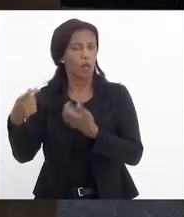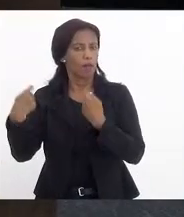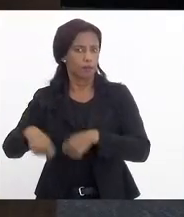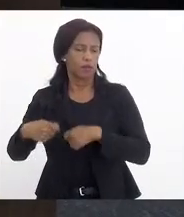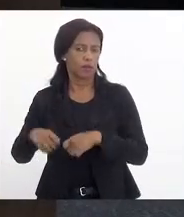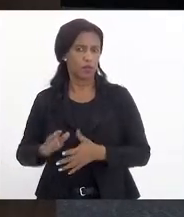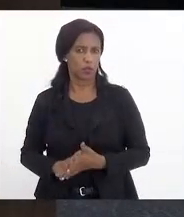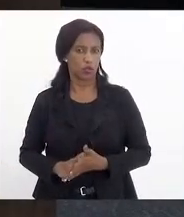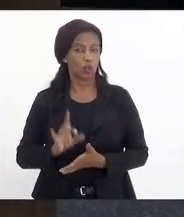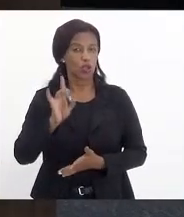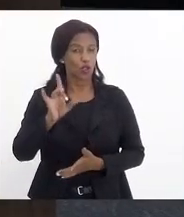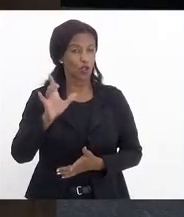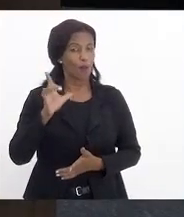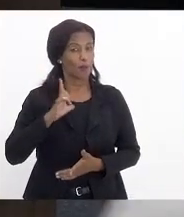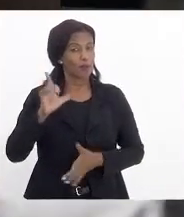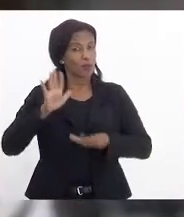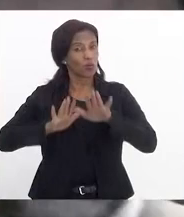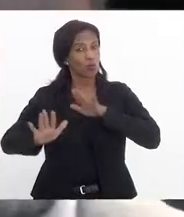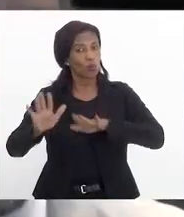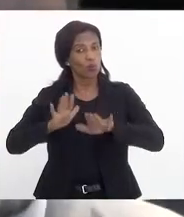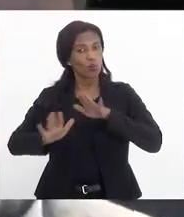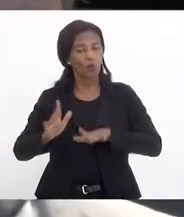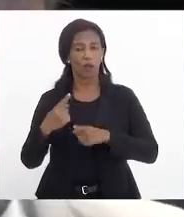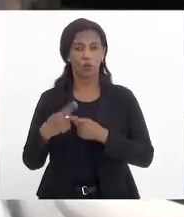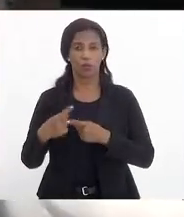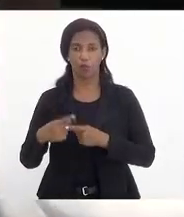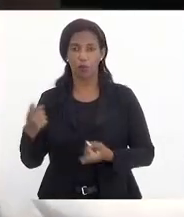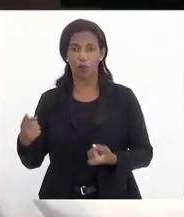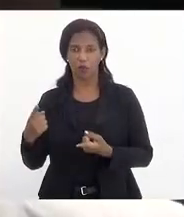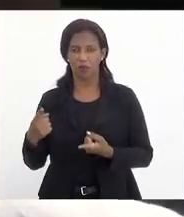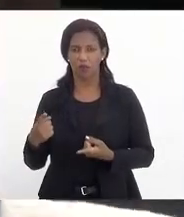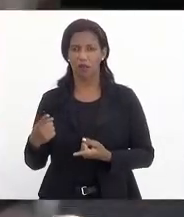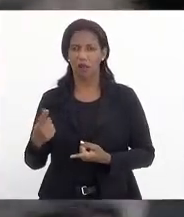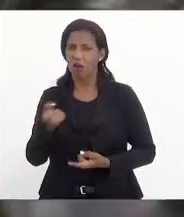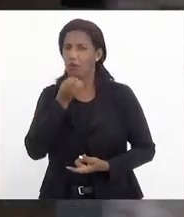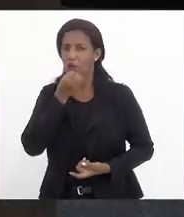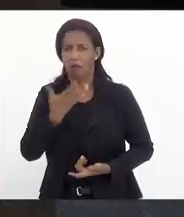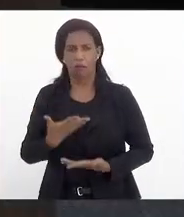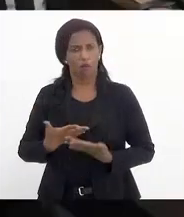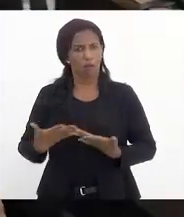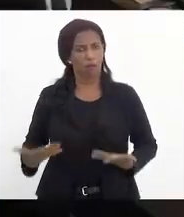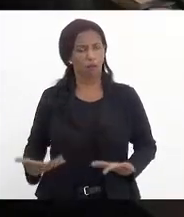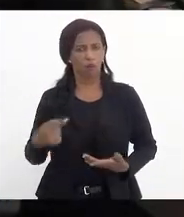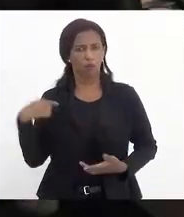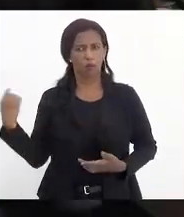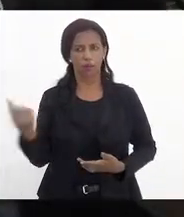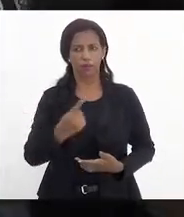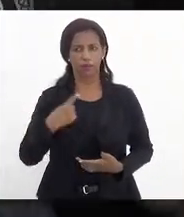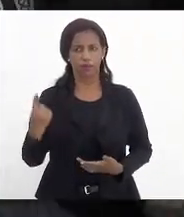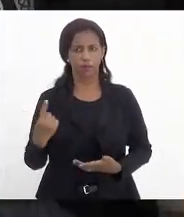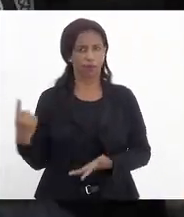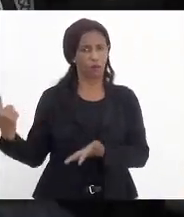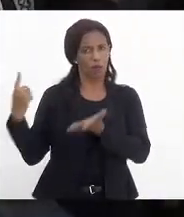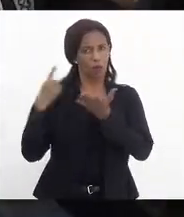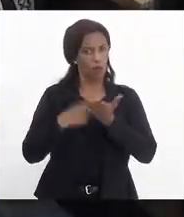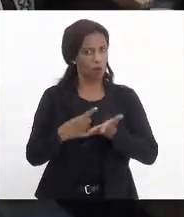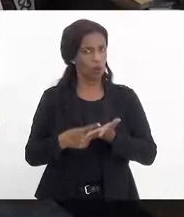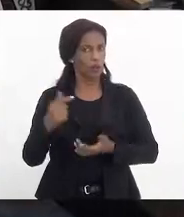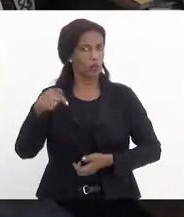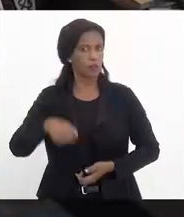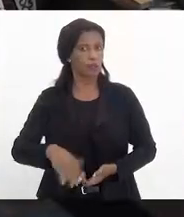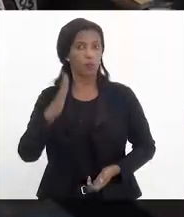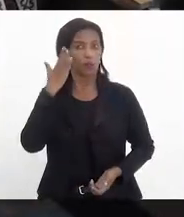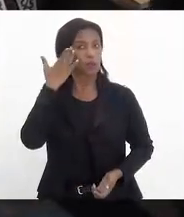Então, só para a gente ter esse cuidado, porque será muito desagradável nós acordarmos aqui